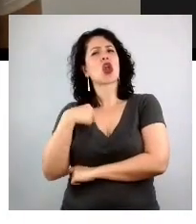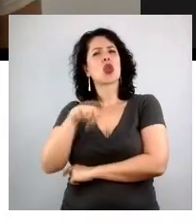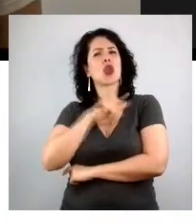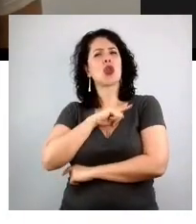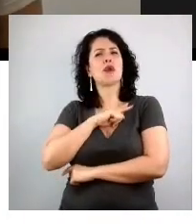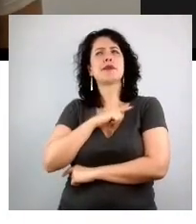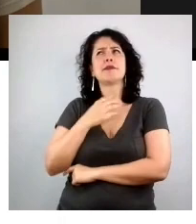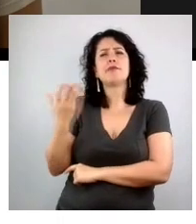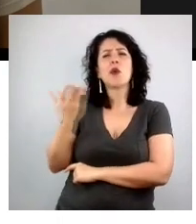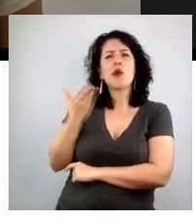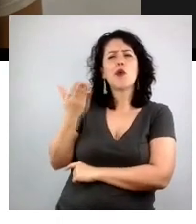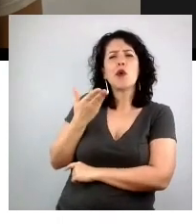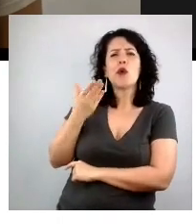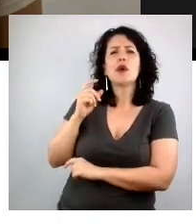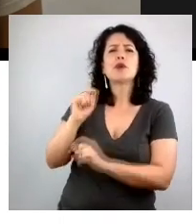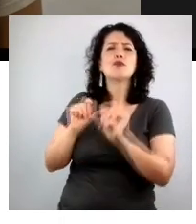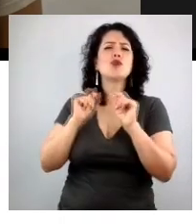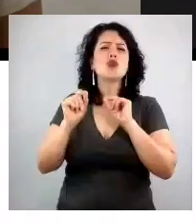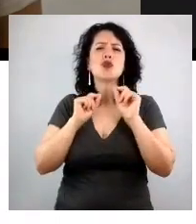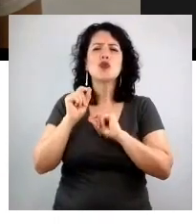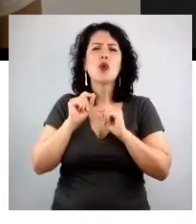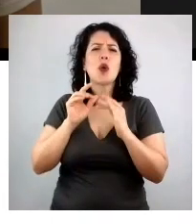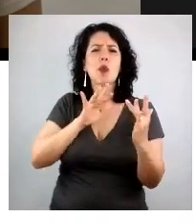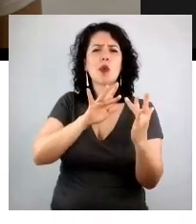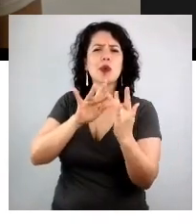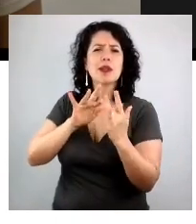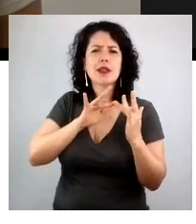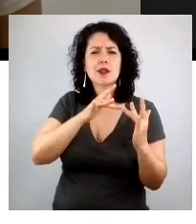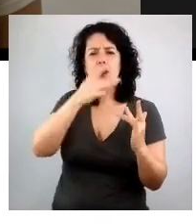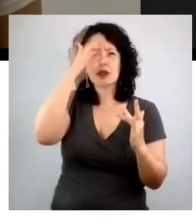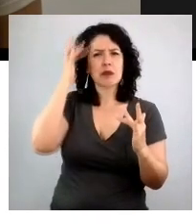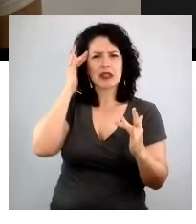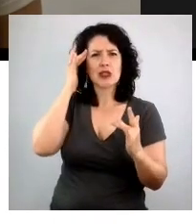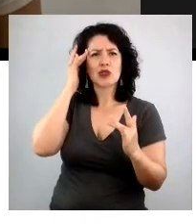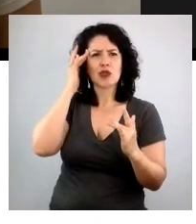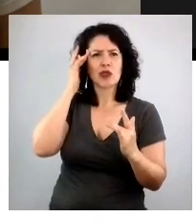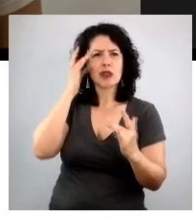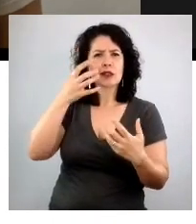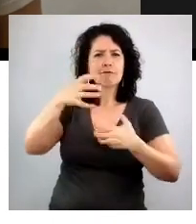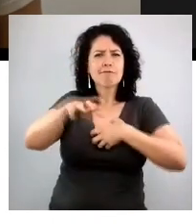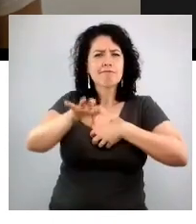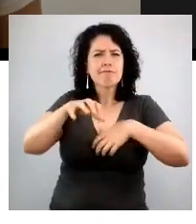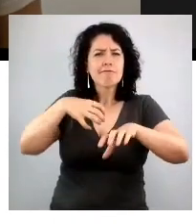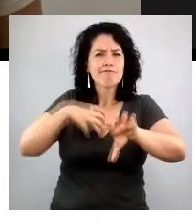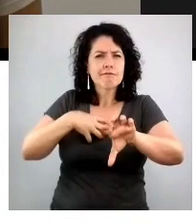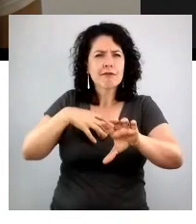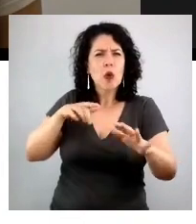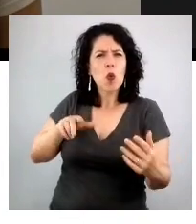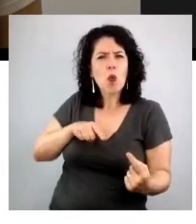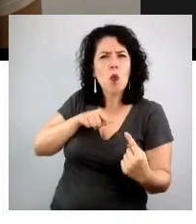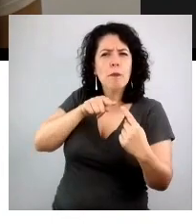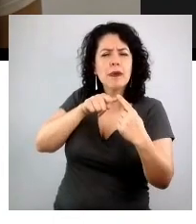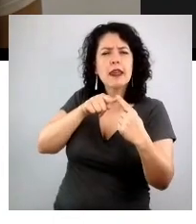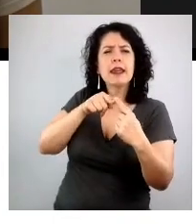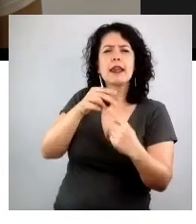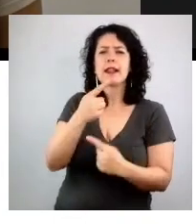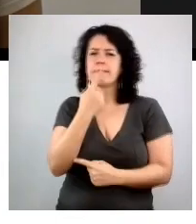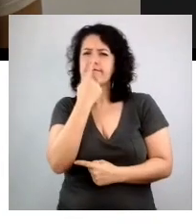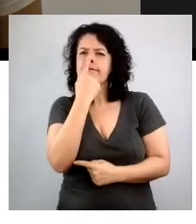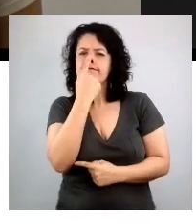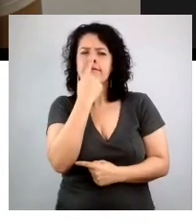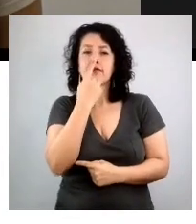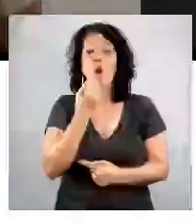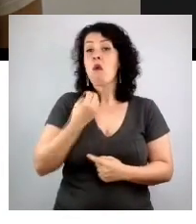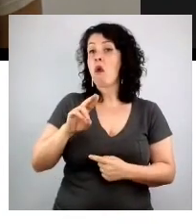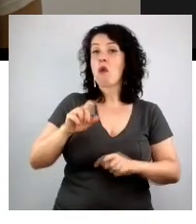realmente nos conectando com aquelas pessoas que fazem sentido com a gente, ou será que nós somos sortudos e estamos tendo acesso a pessoas que